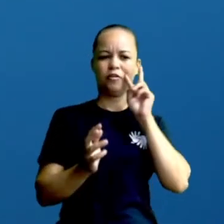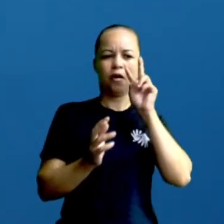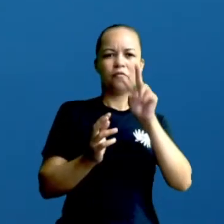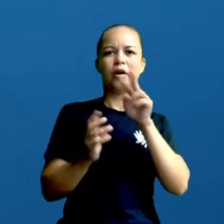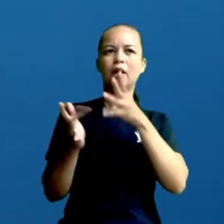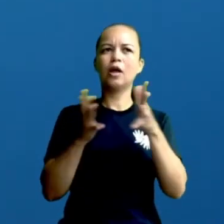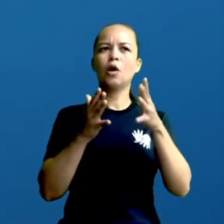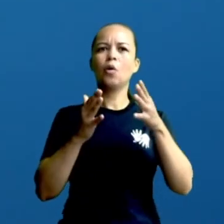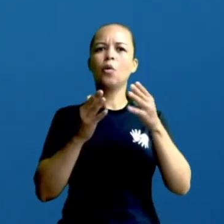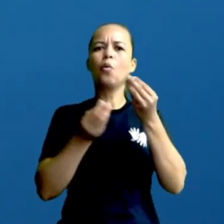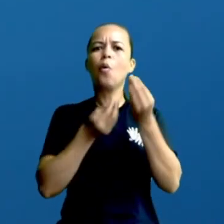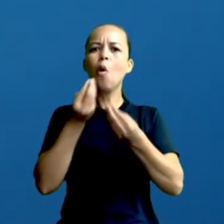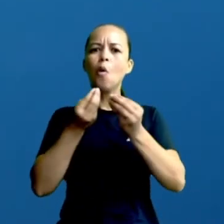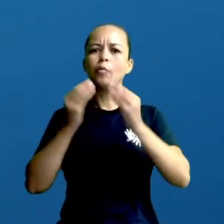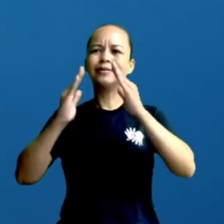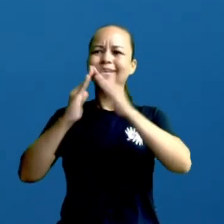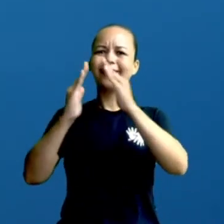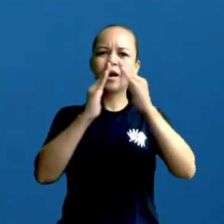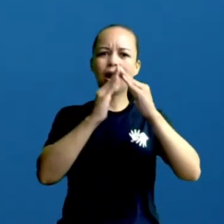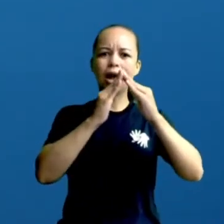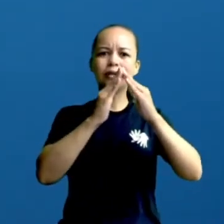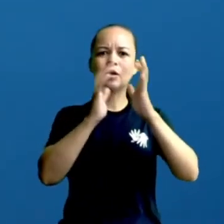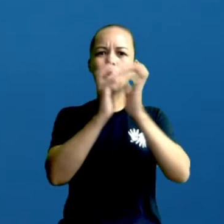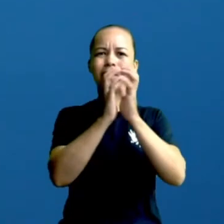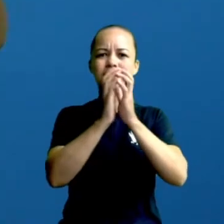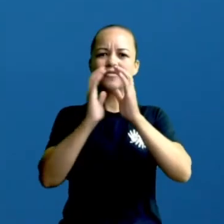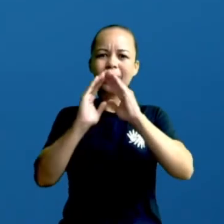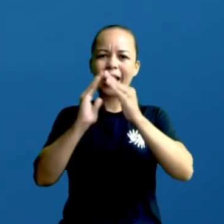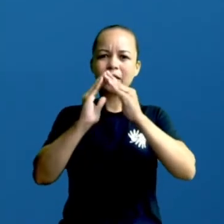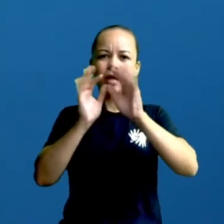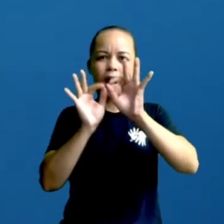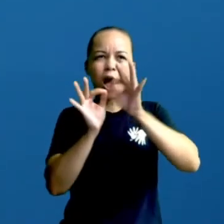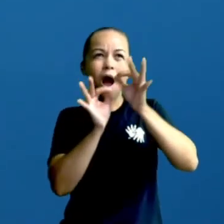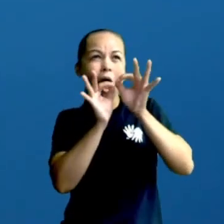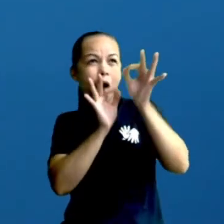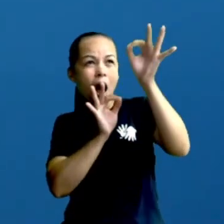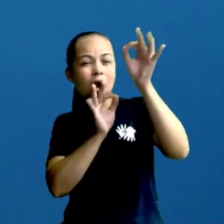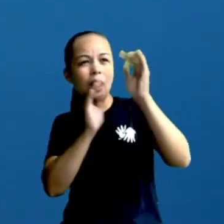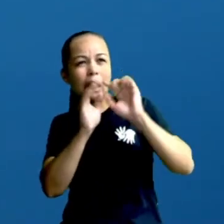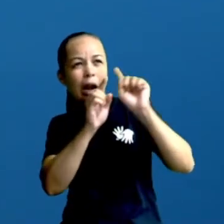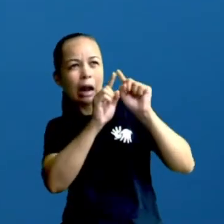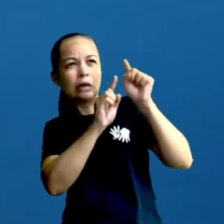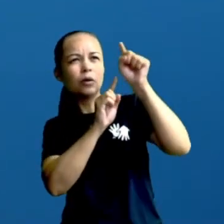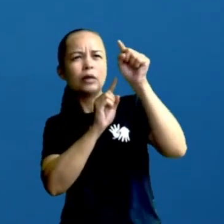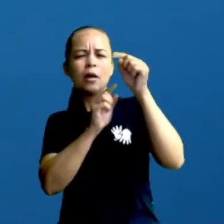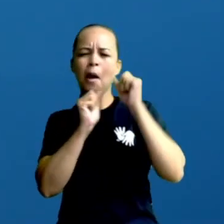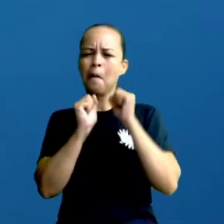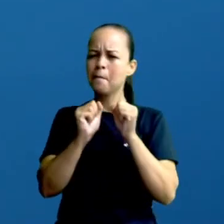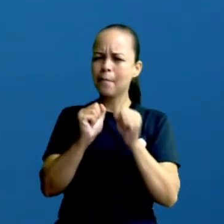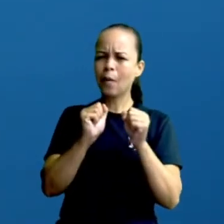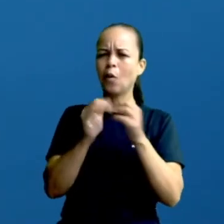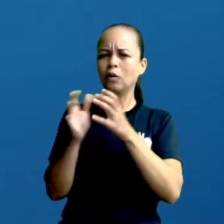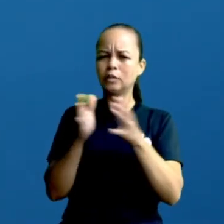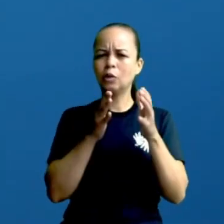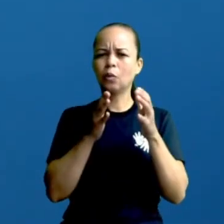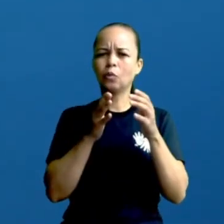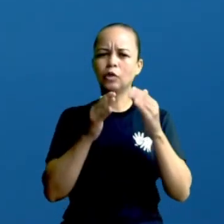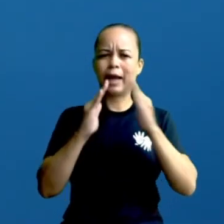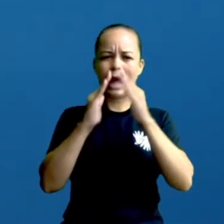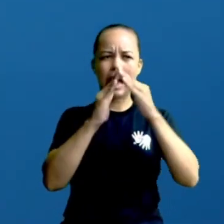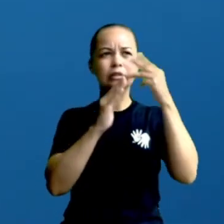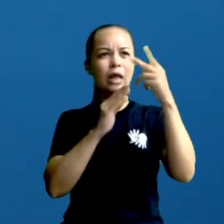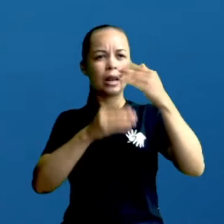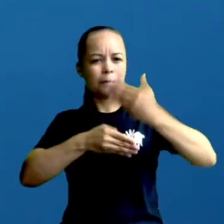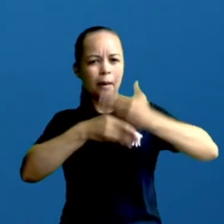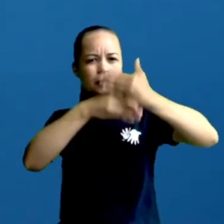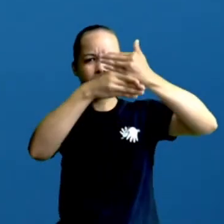como tem casas ali, lá no alto mesmo. E pode-se construir casas ali. Essa questão do crescimento urbano, né?